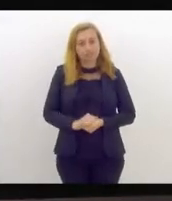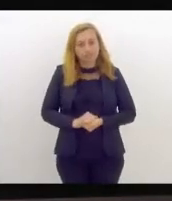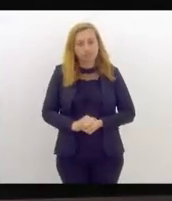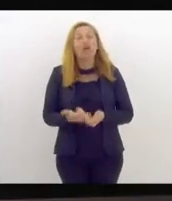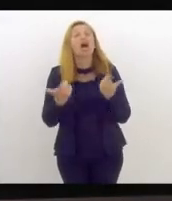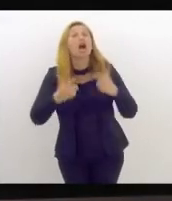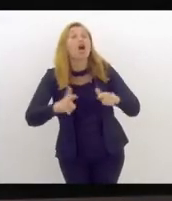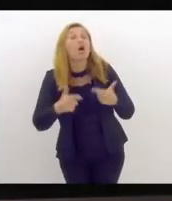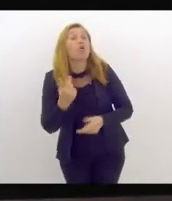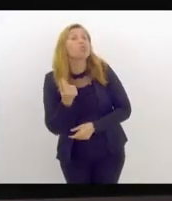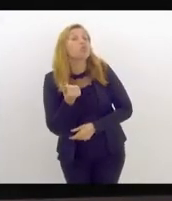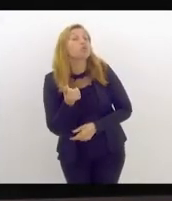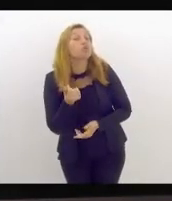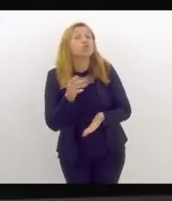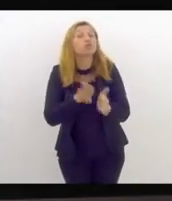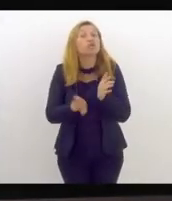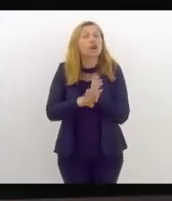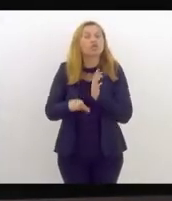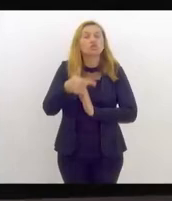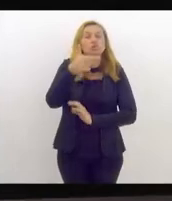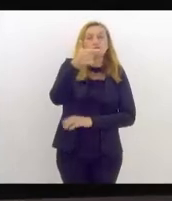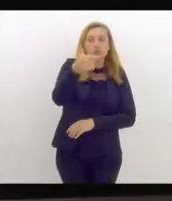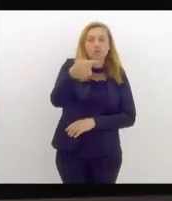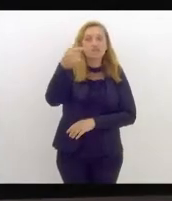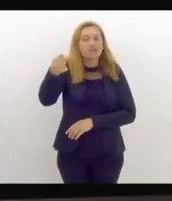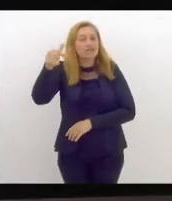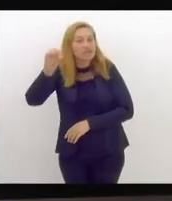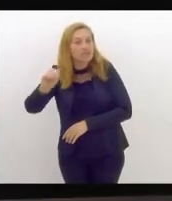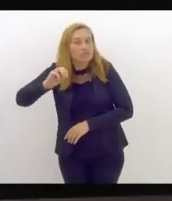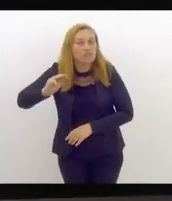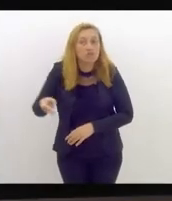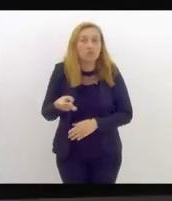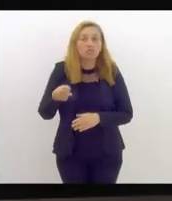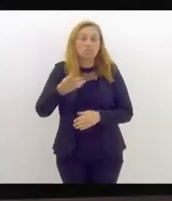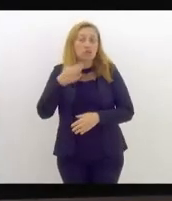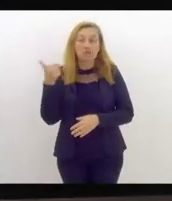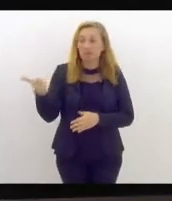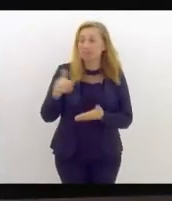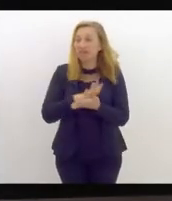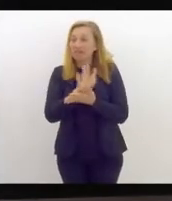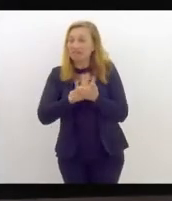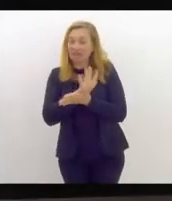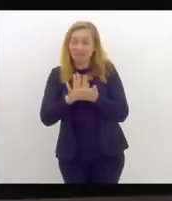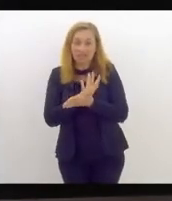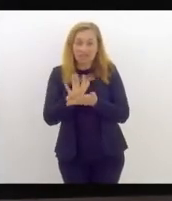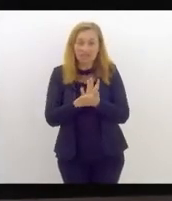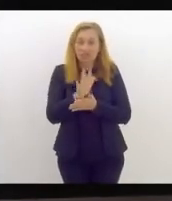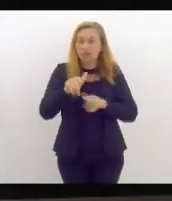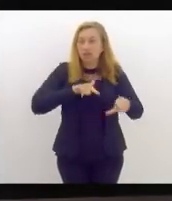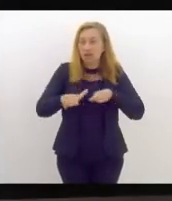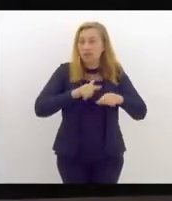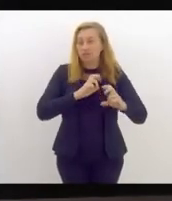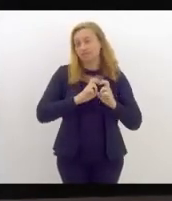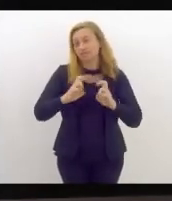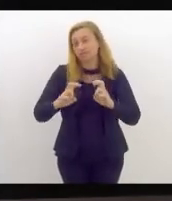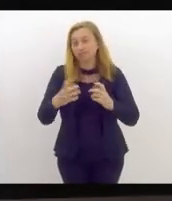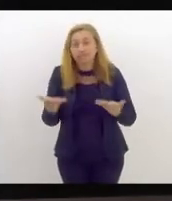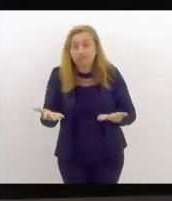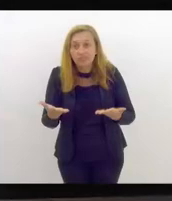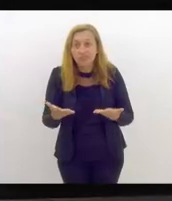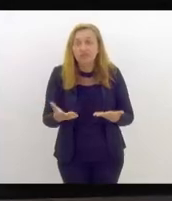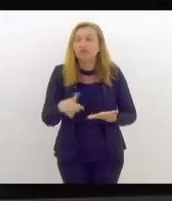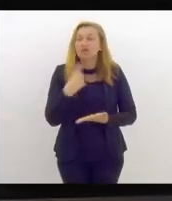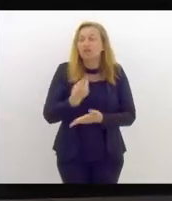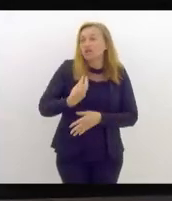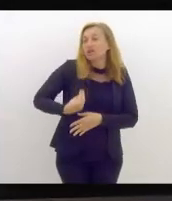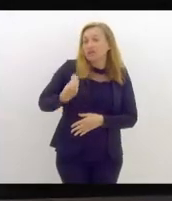aonde foi gasto os 270 milhões acho que não melhorou em nada o serviço de transporte Ferroviário no Rio de Janeiro nós